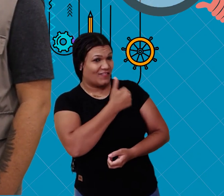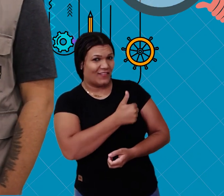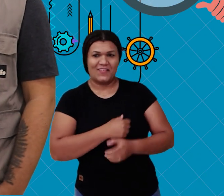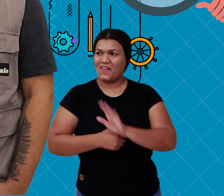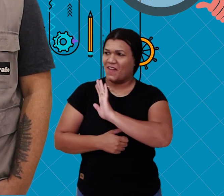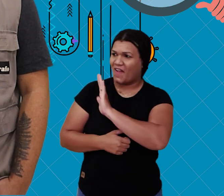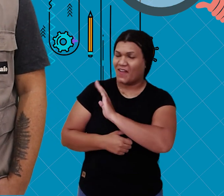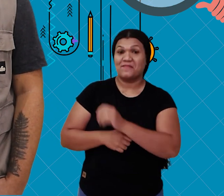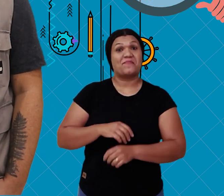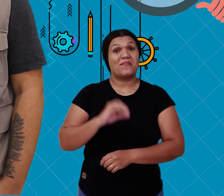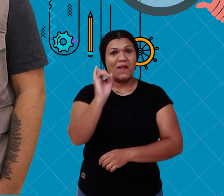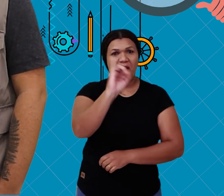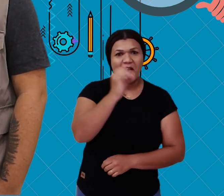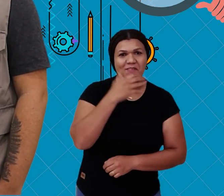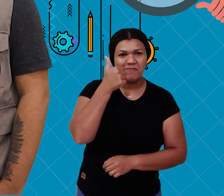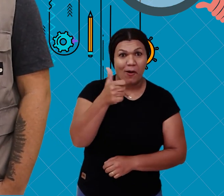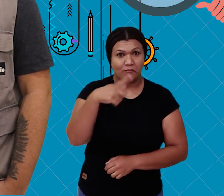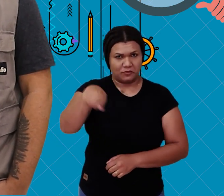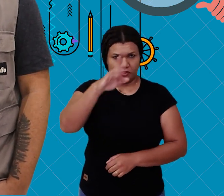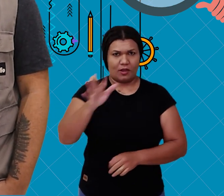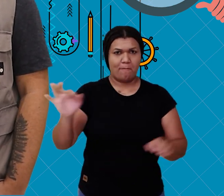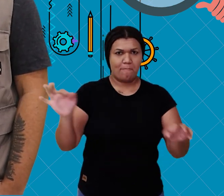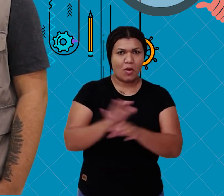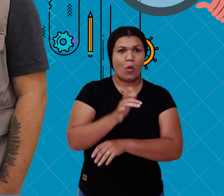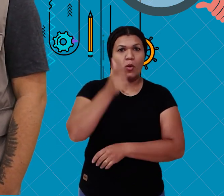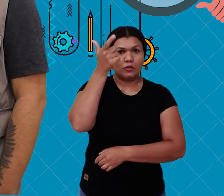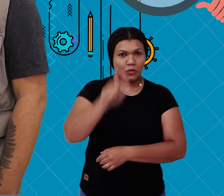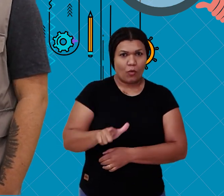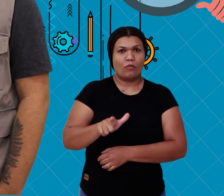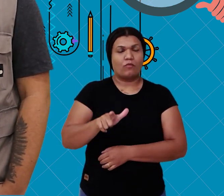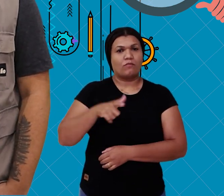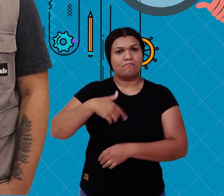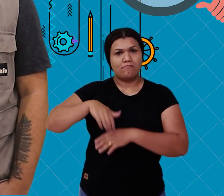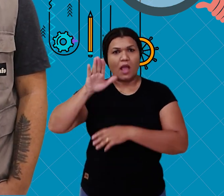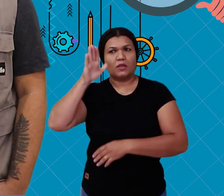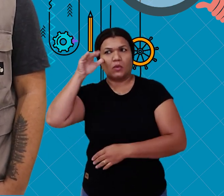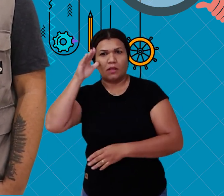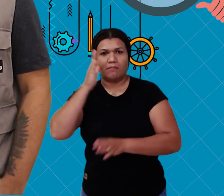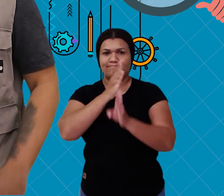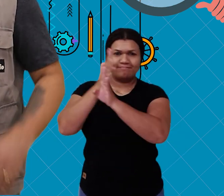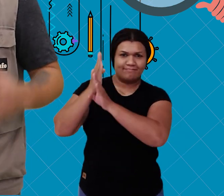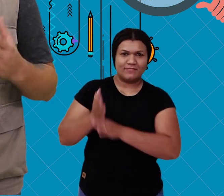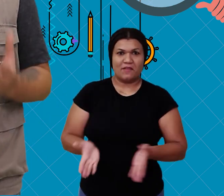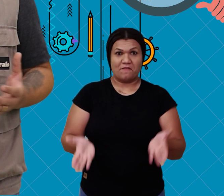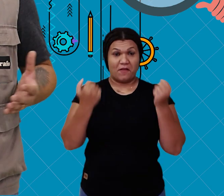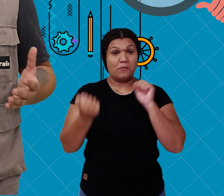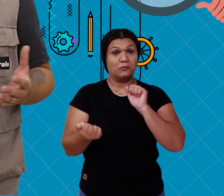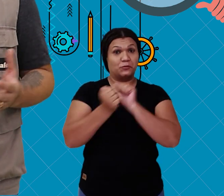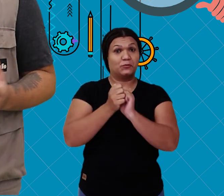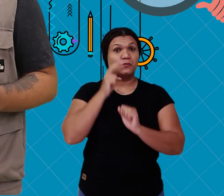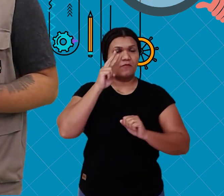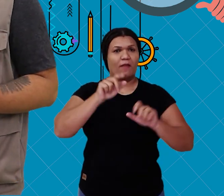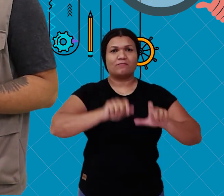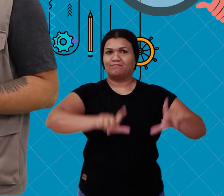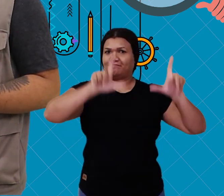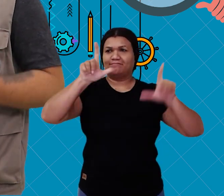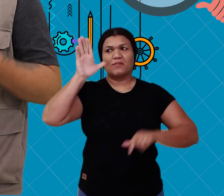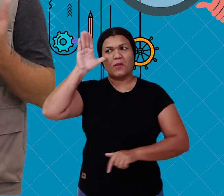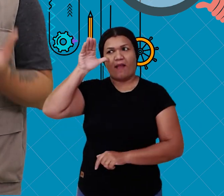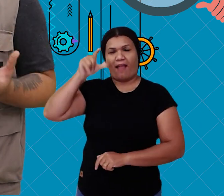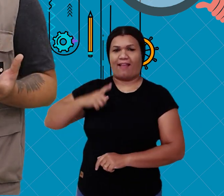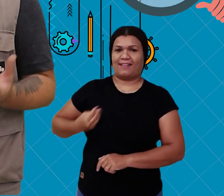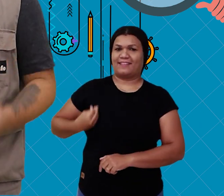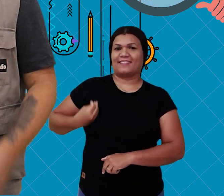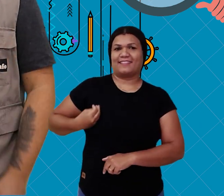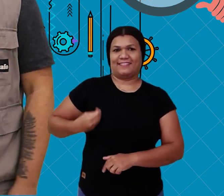Oi, Mari. Oi, pessoal! Estão prontos para mais curiosidades e descobertas? Então vamos juntos acompanhar o nosso quadro,